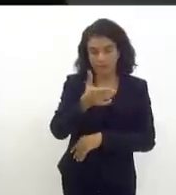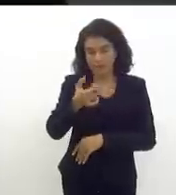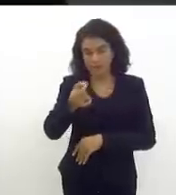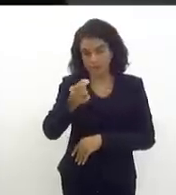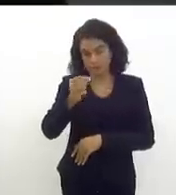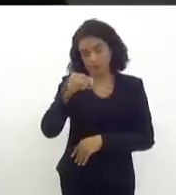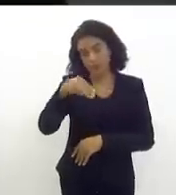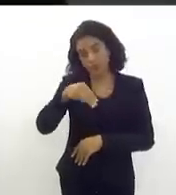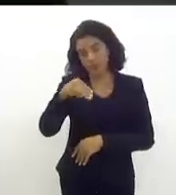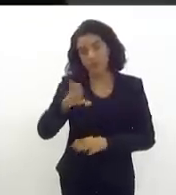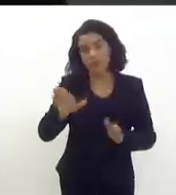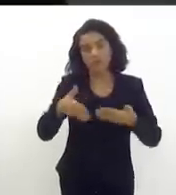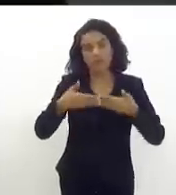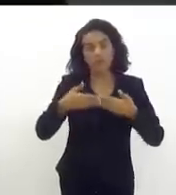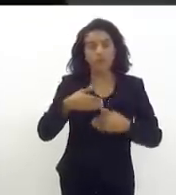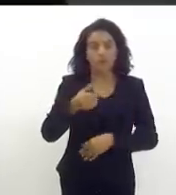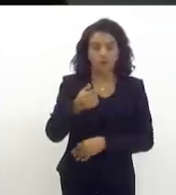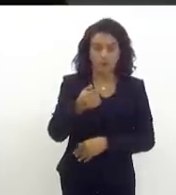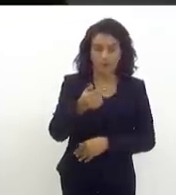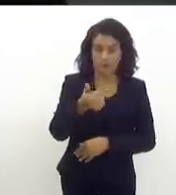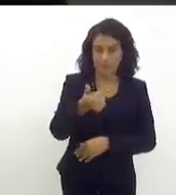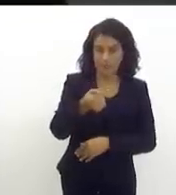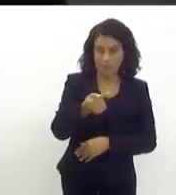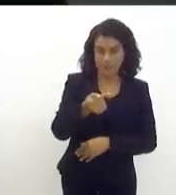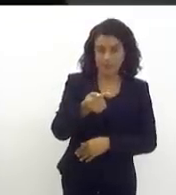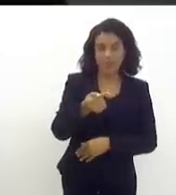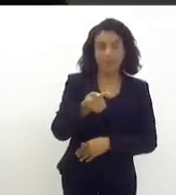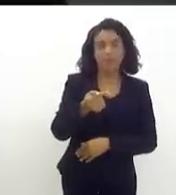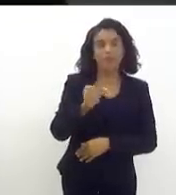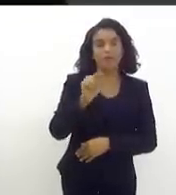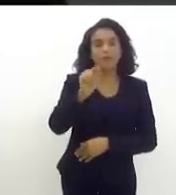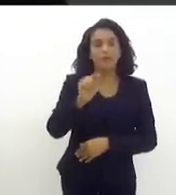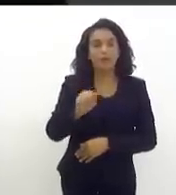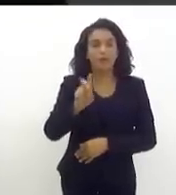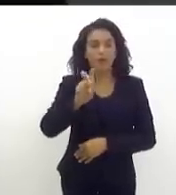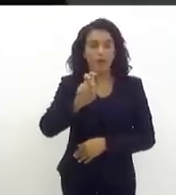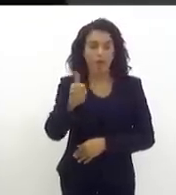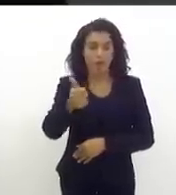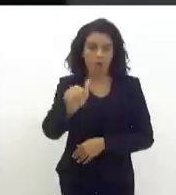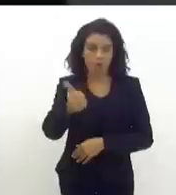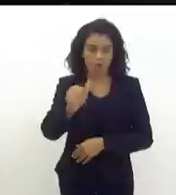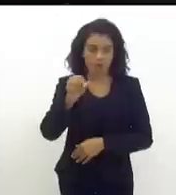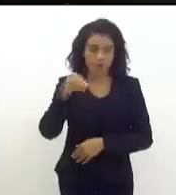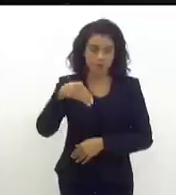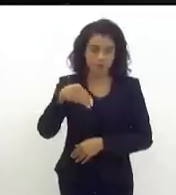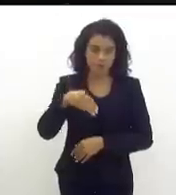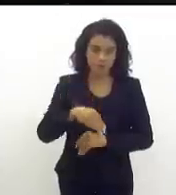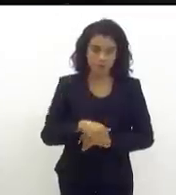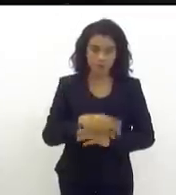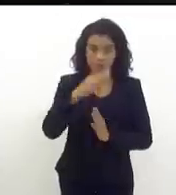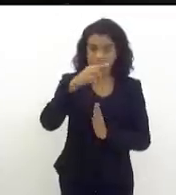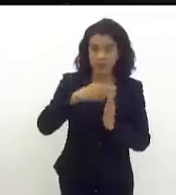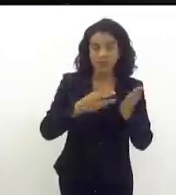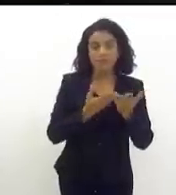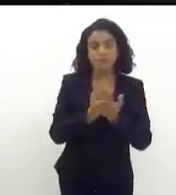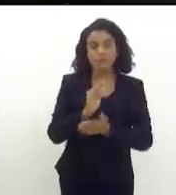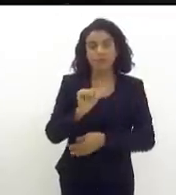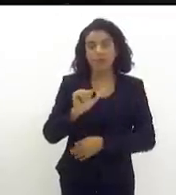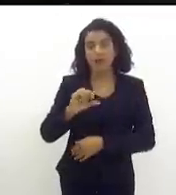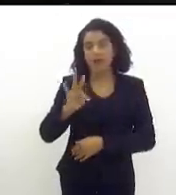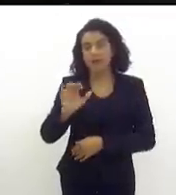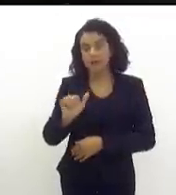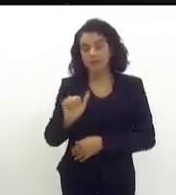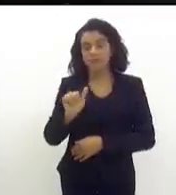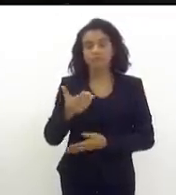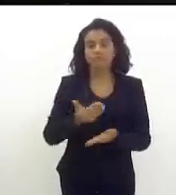minutos encerrou suas 17 horas e 11 minutos lida e aprovada a ata